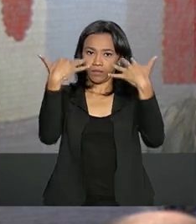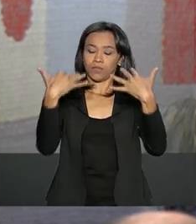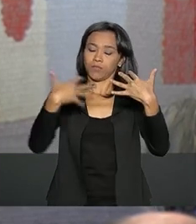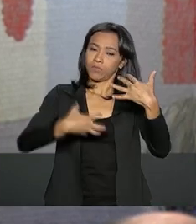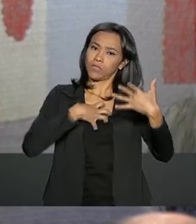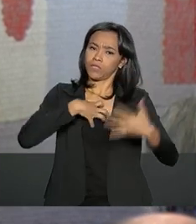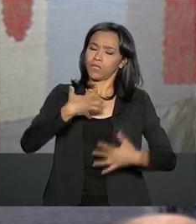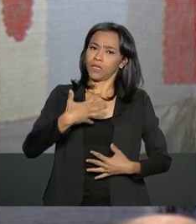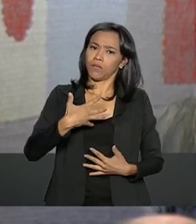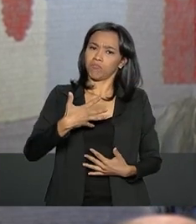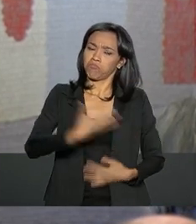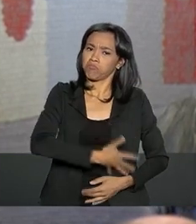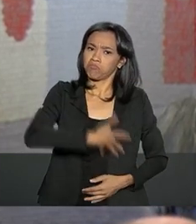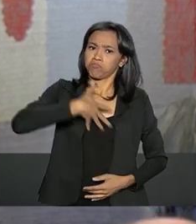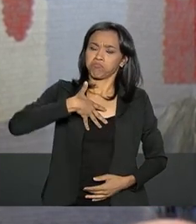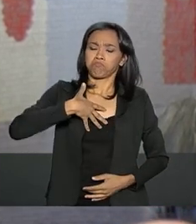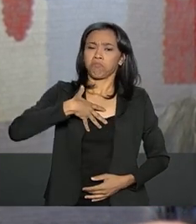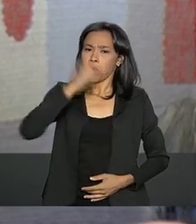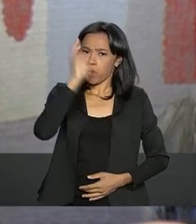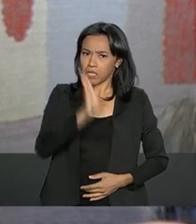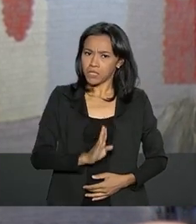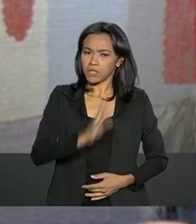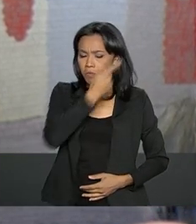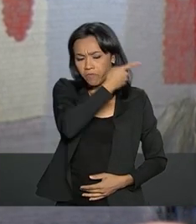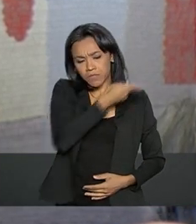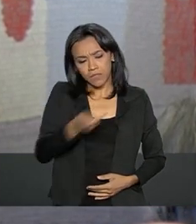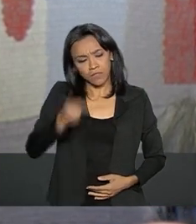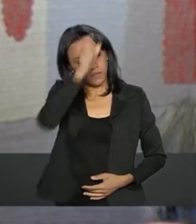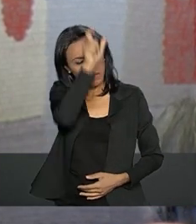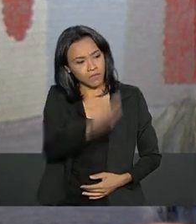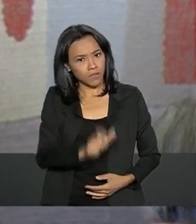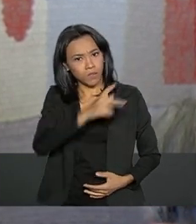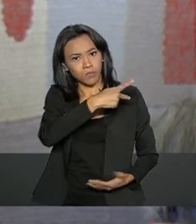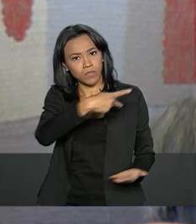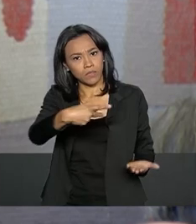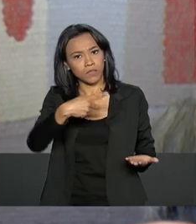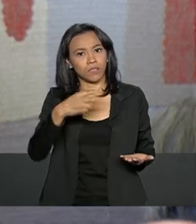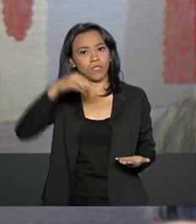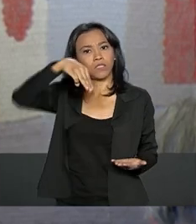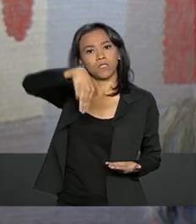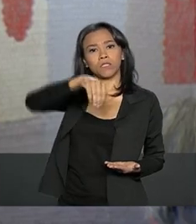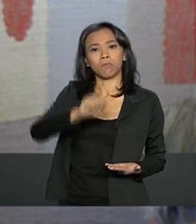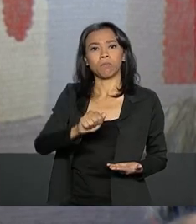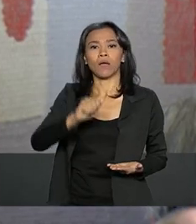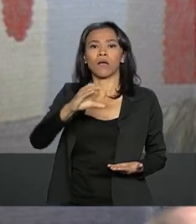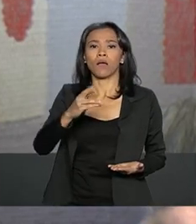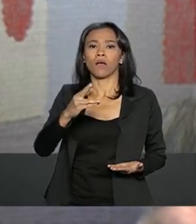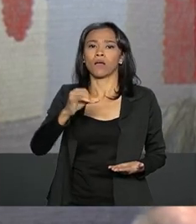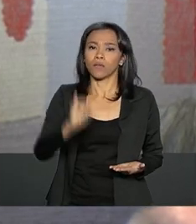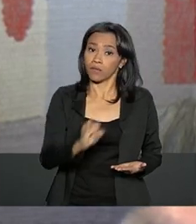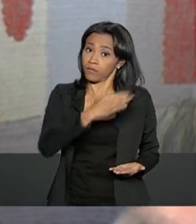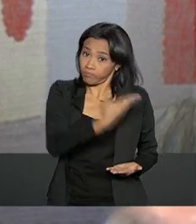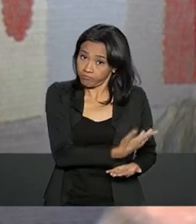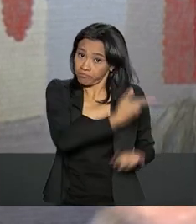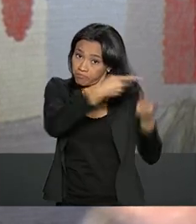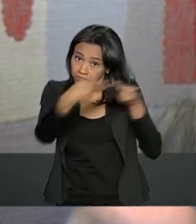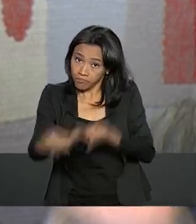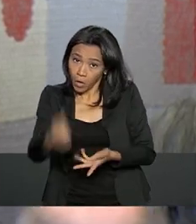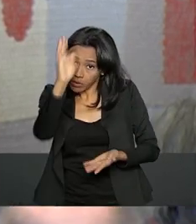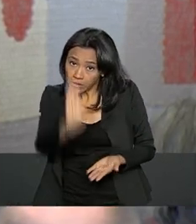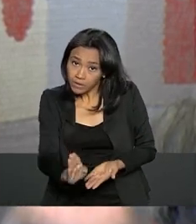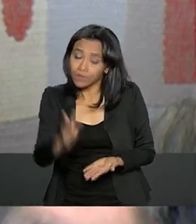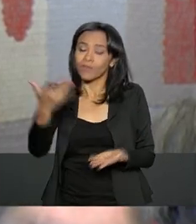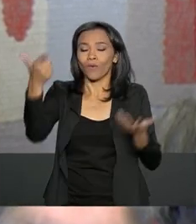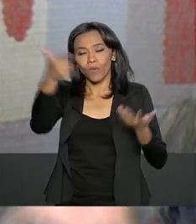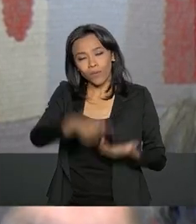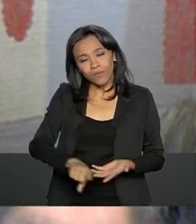honra para o Brasil receber essa visita do presidente Maurício Macri. Quero, mais uma vez, agora, de público, dar a